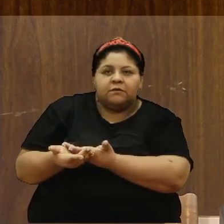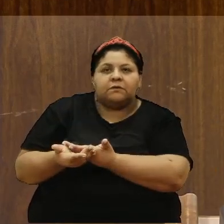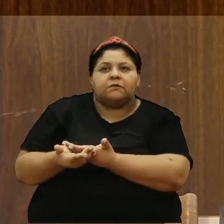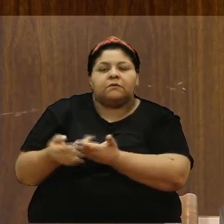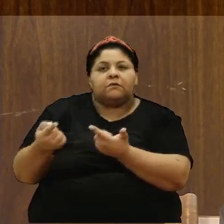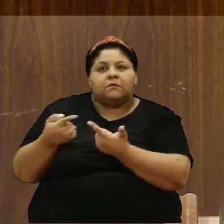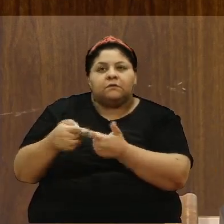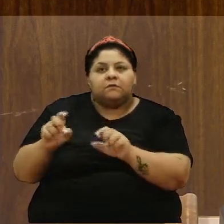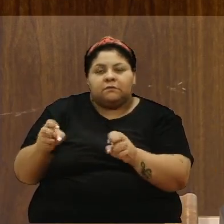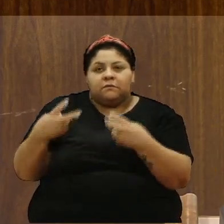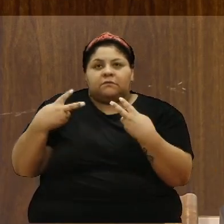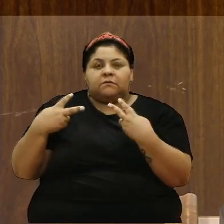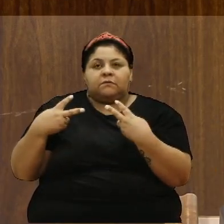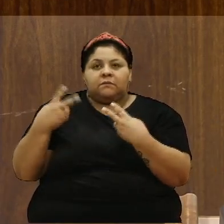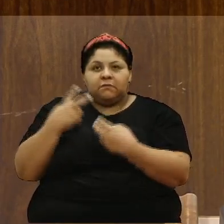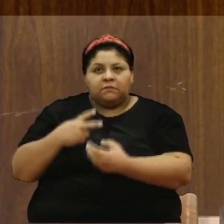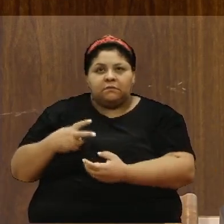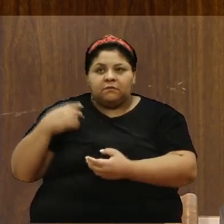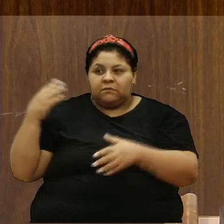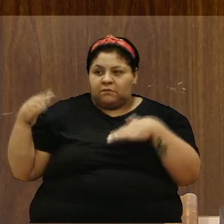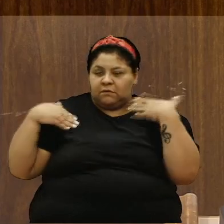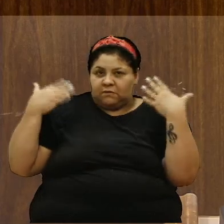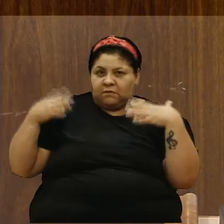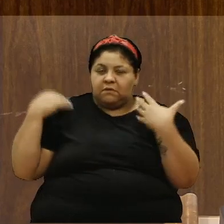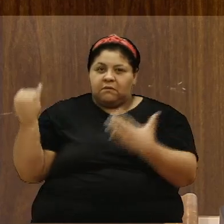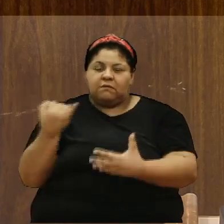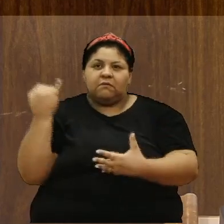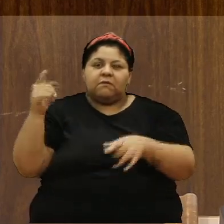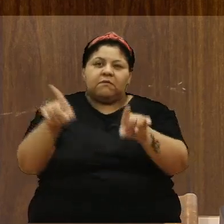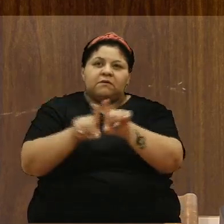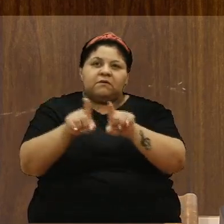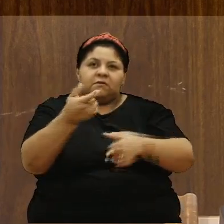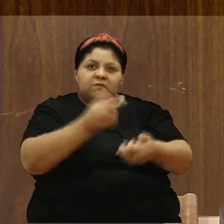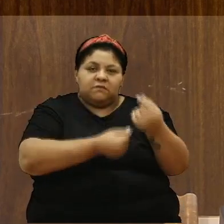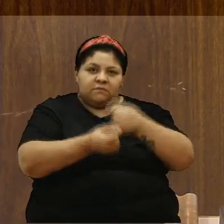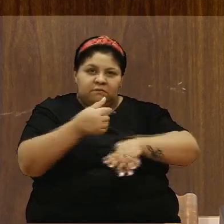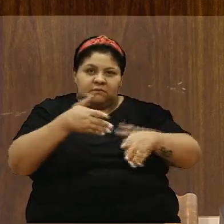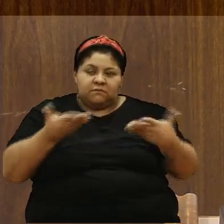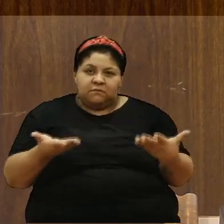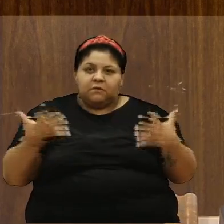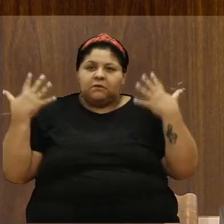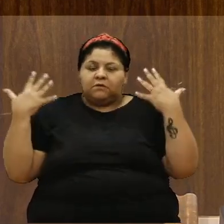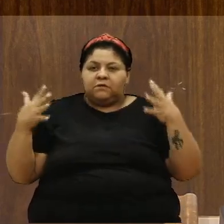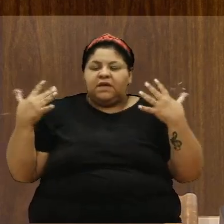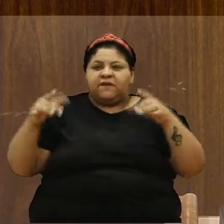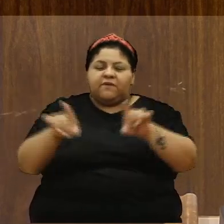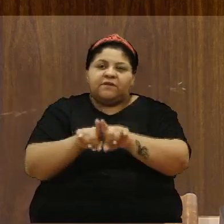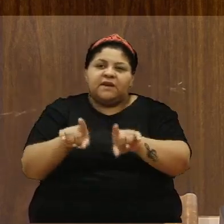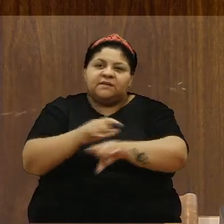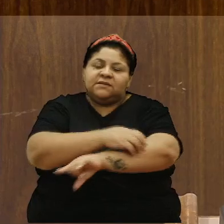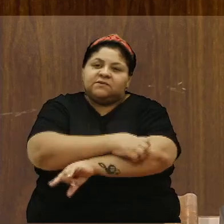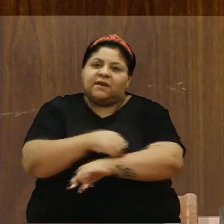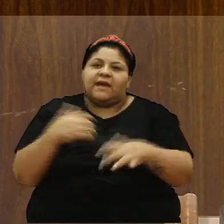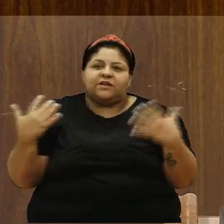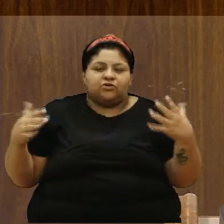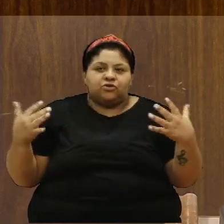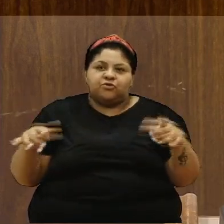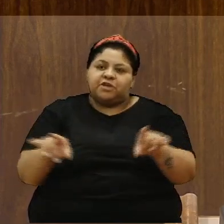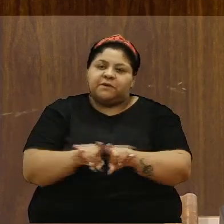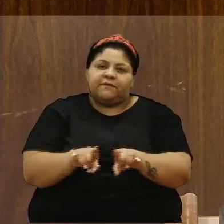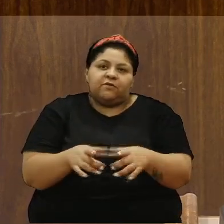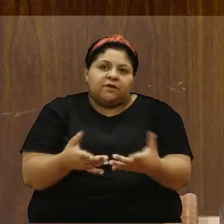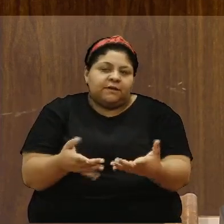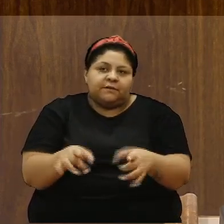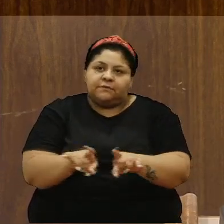se dá conta que turismo é importante e que também é economia. Então, parabéns por essa fala e por